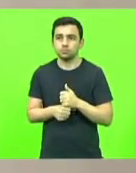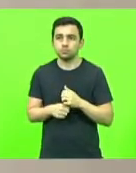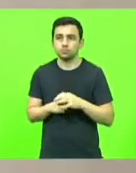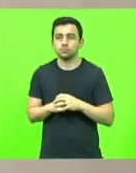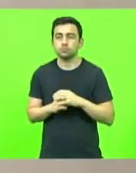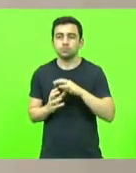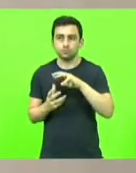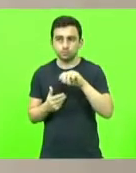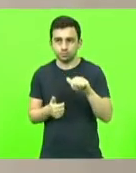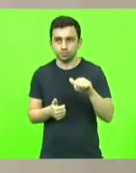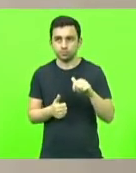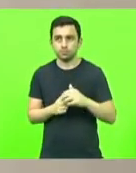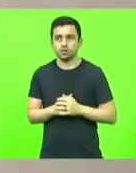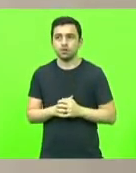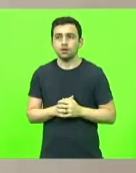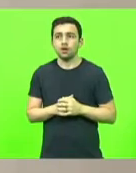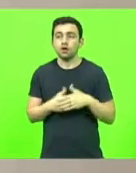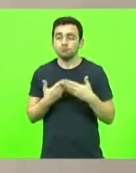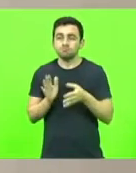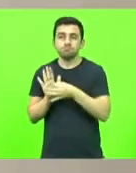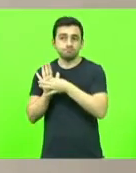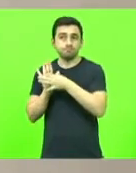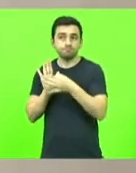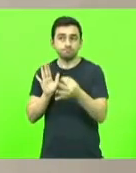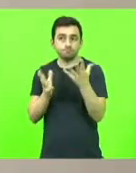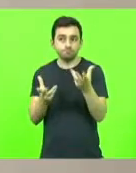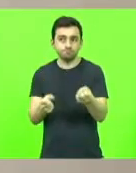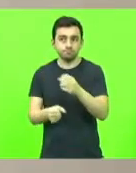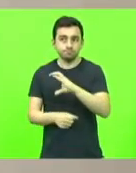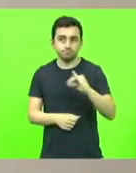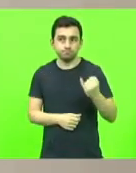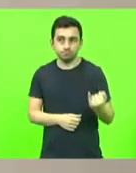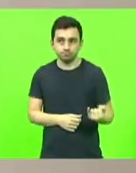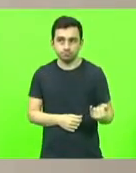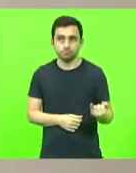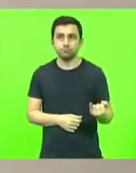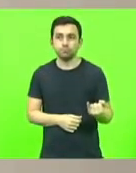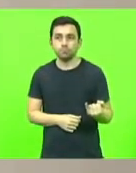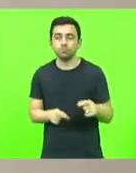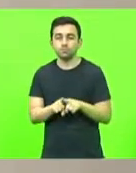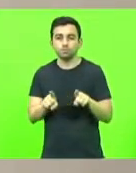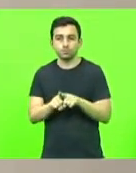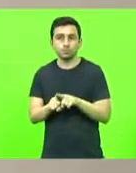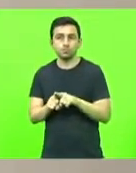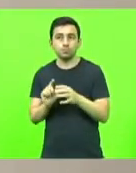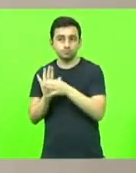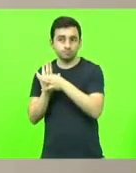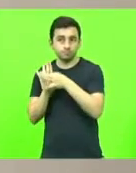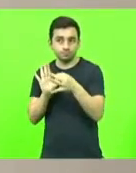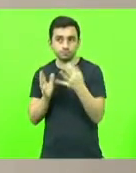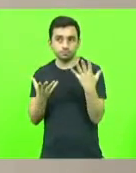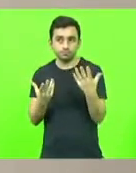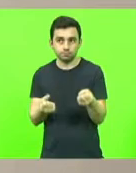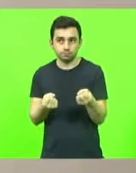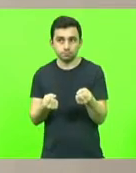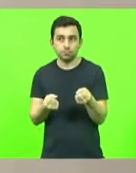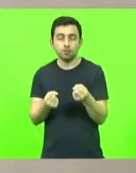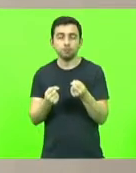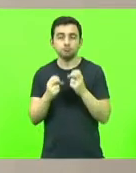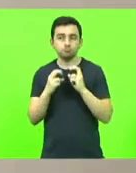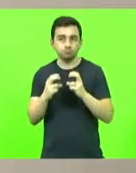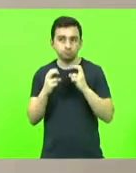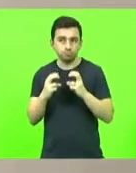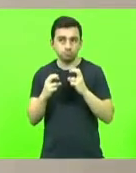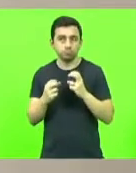substitutiva global, parecer favorável da Comissão de Constituição e Justiça e parecer favorável da Comissão de Transportes